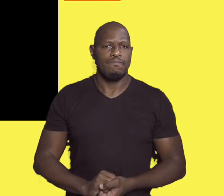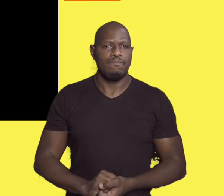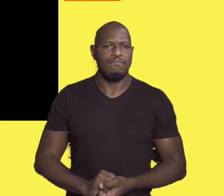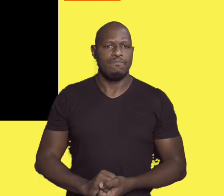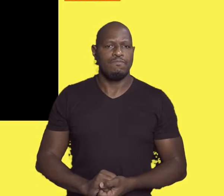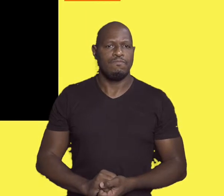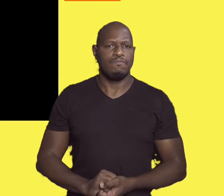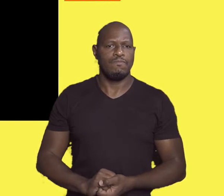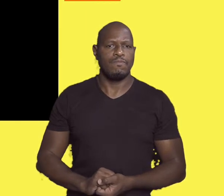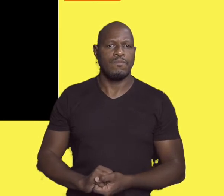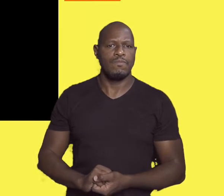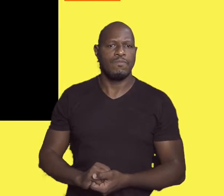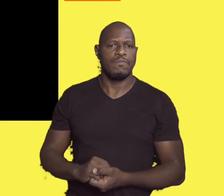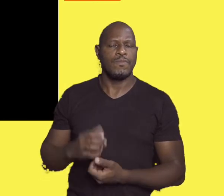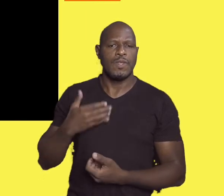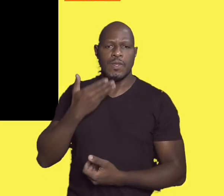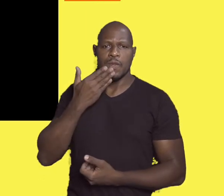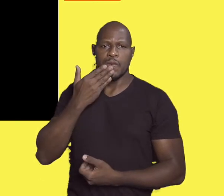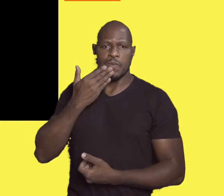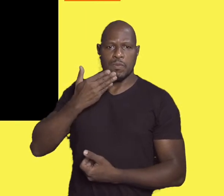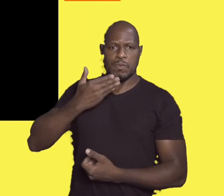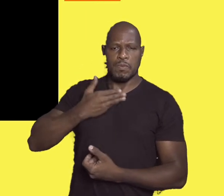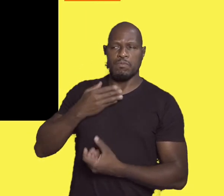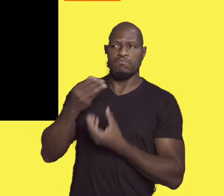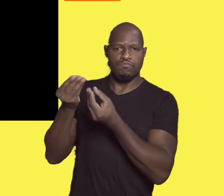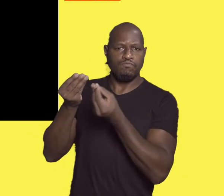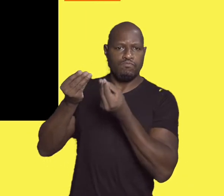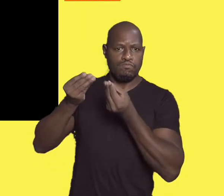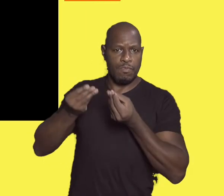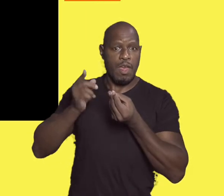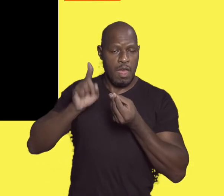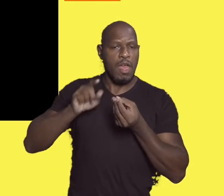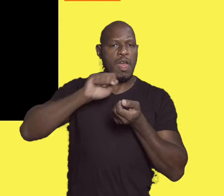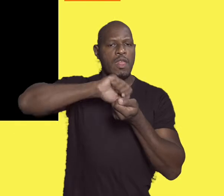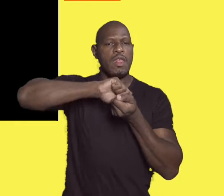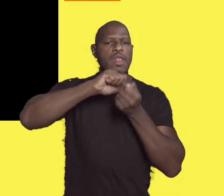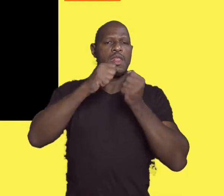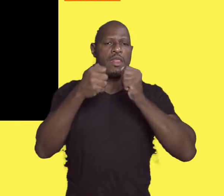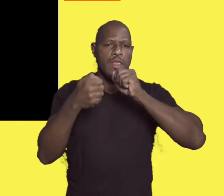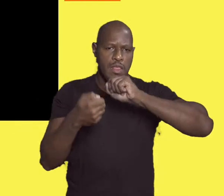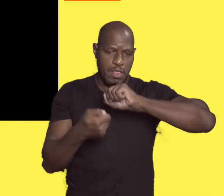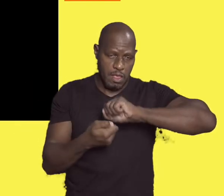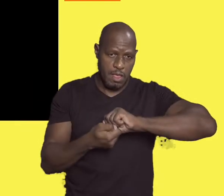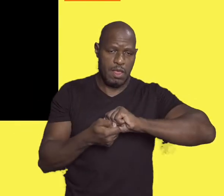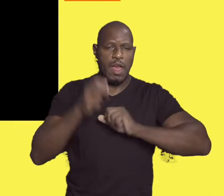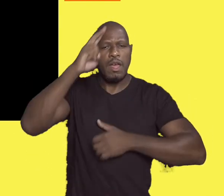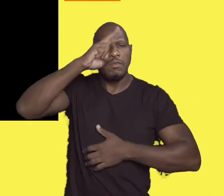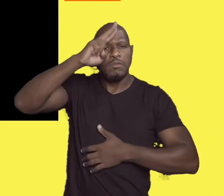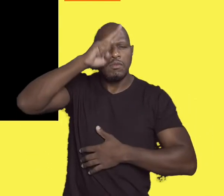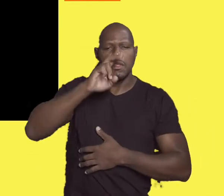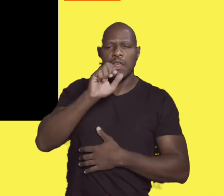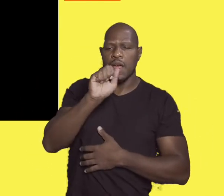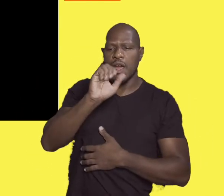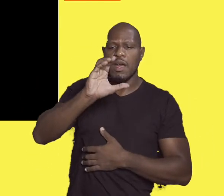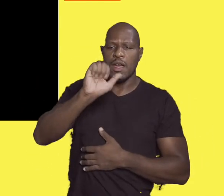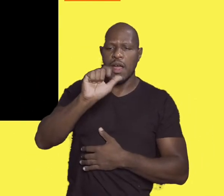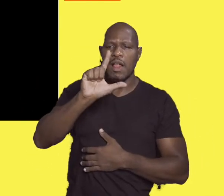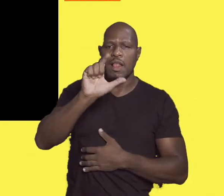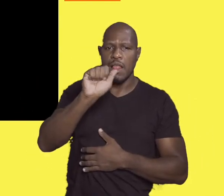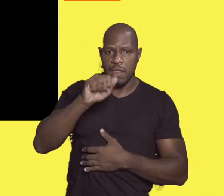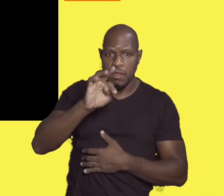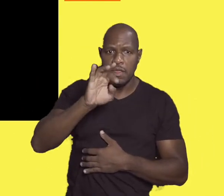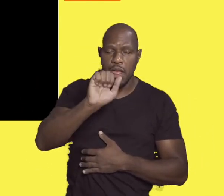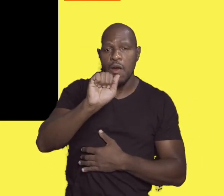O conto que me passaram é uma adaptação da história de Atalanta, ou Atlanta,